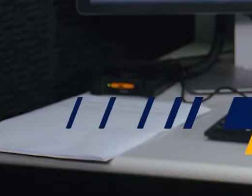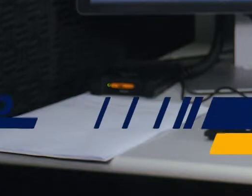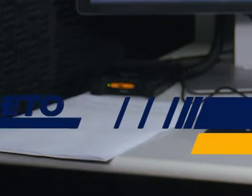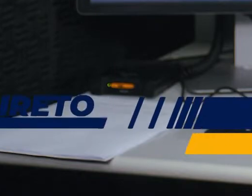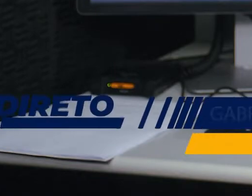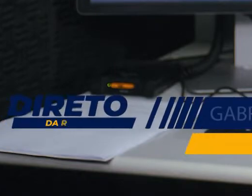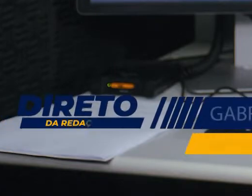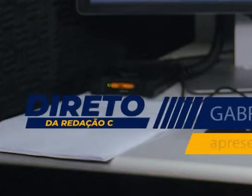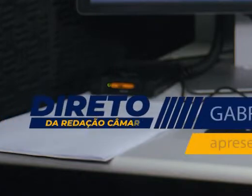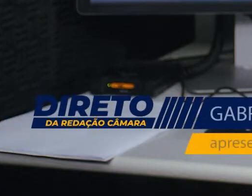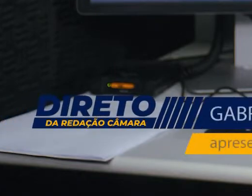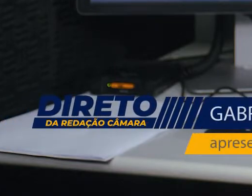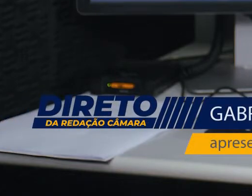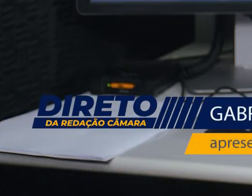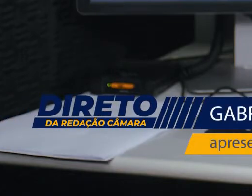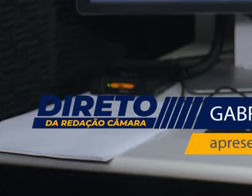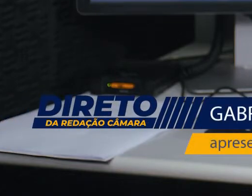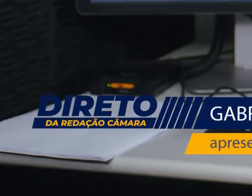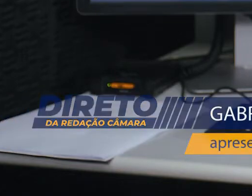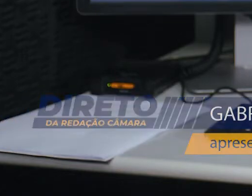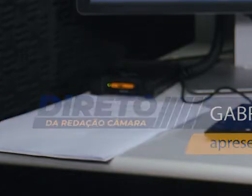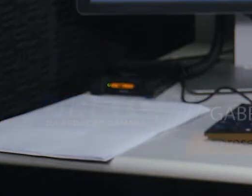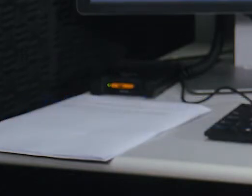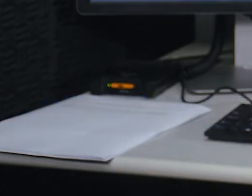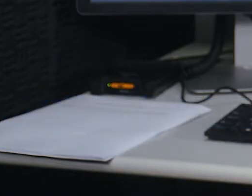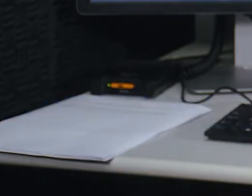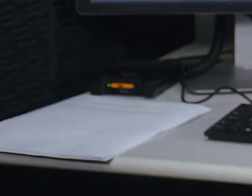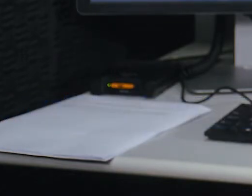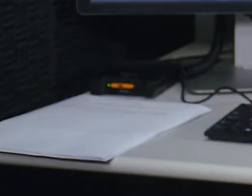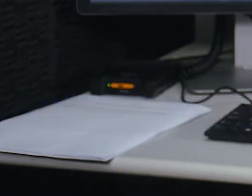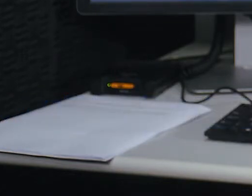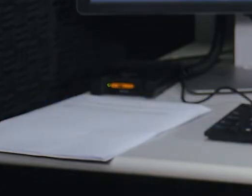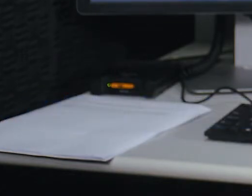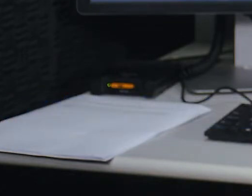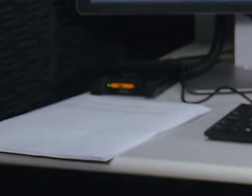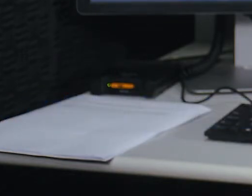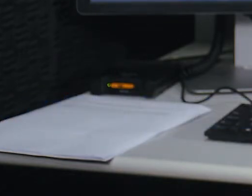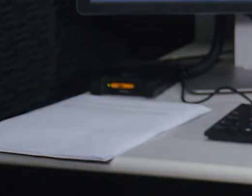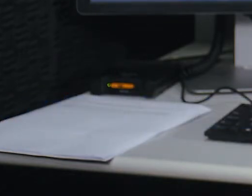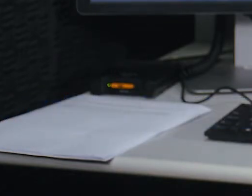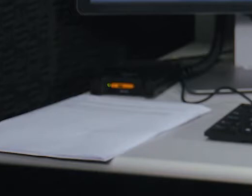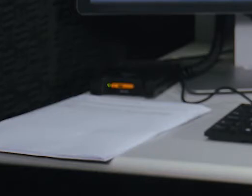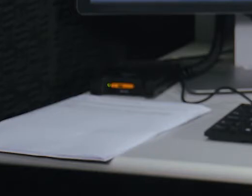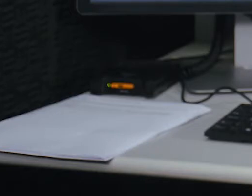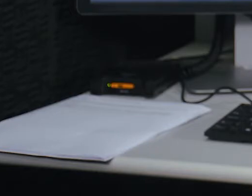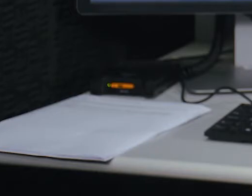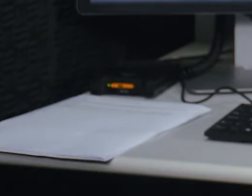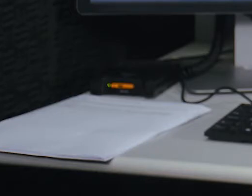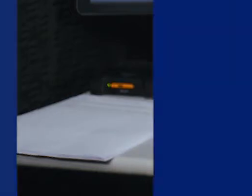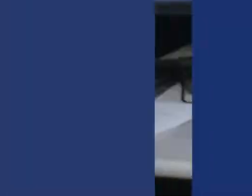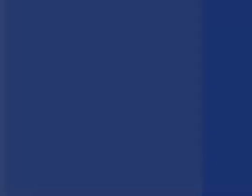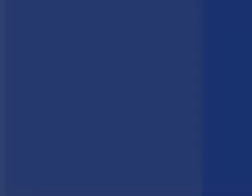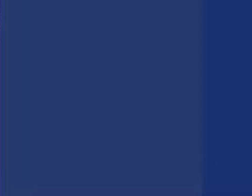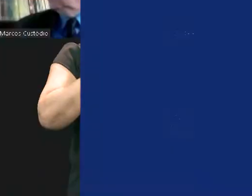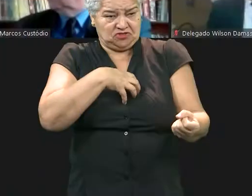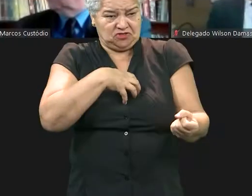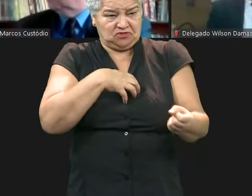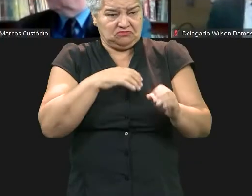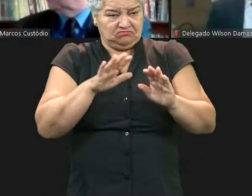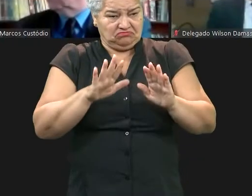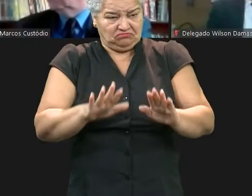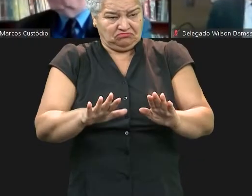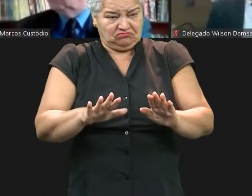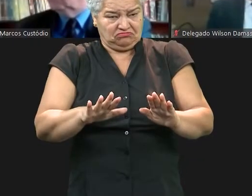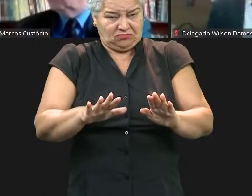Olá, tudo bem? Essa semana os vereadores participaram de mais uma sessão remota. Veja um resumo dos projetos aprovados. Na